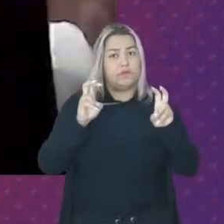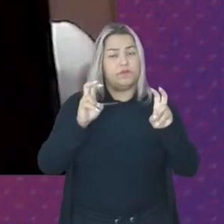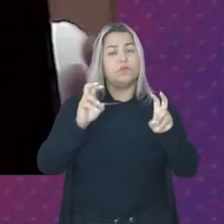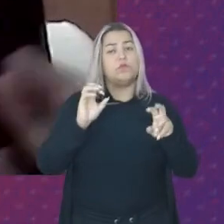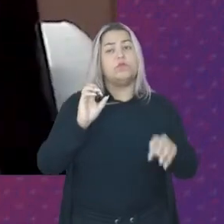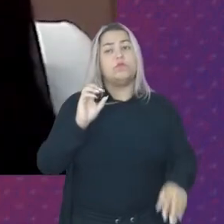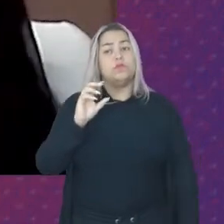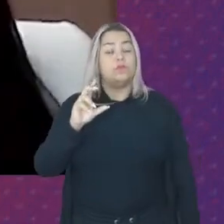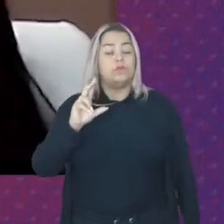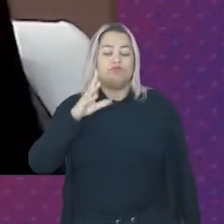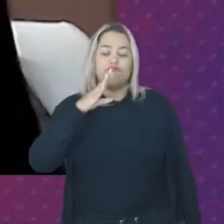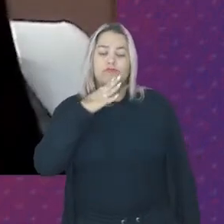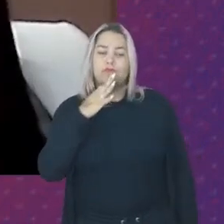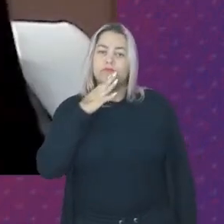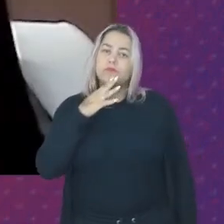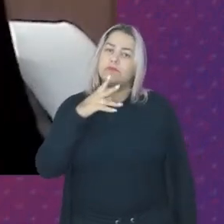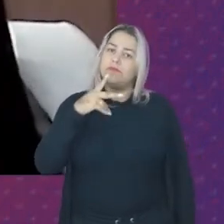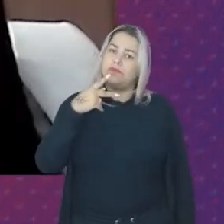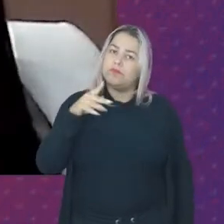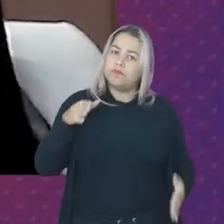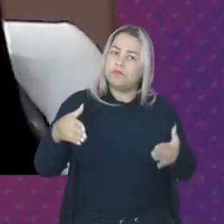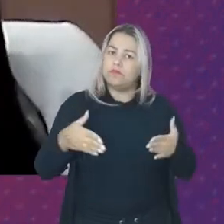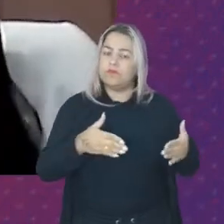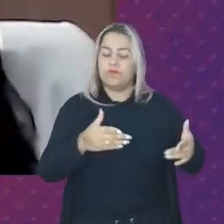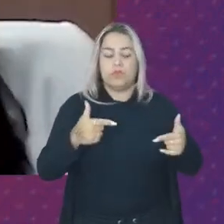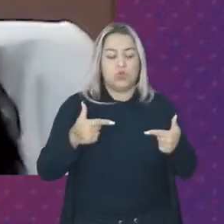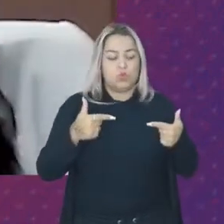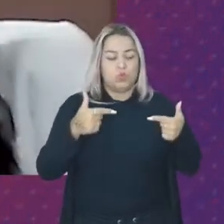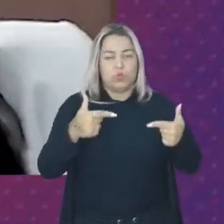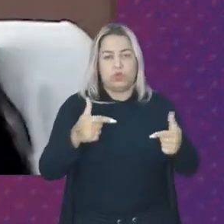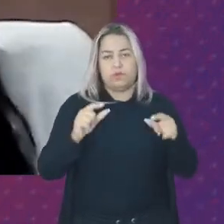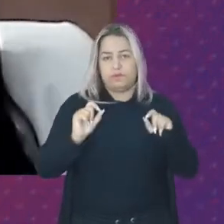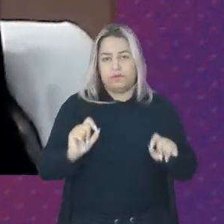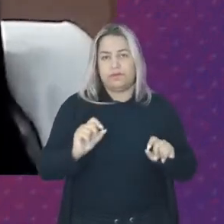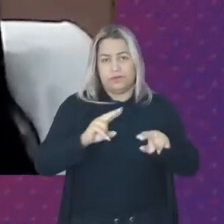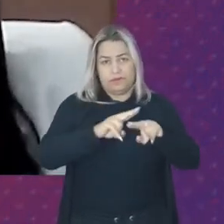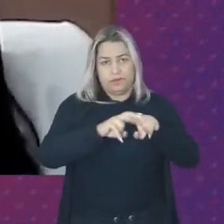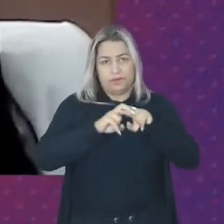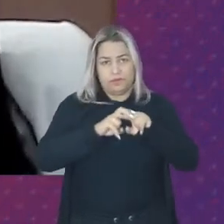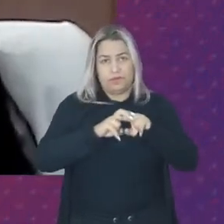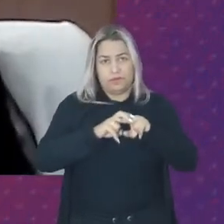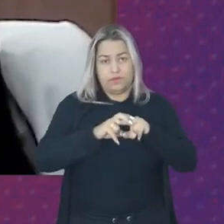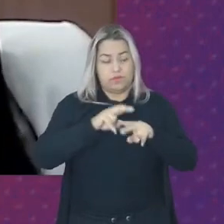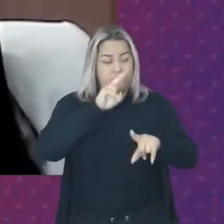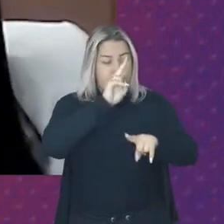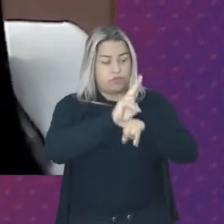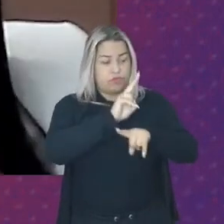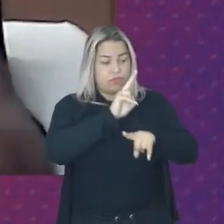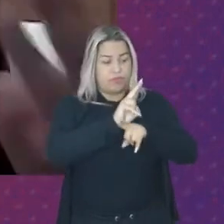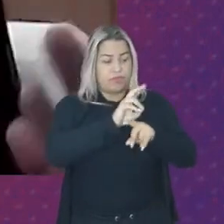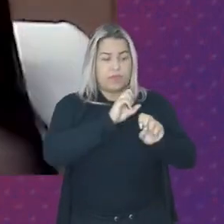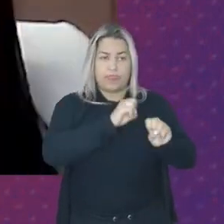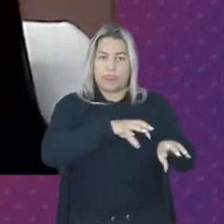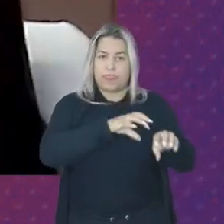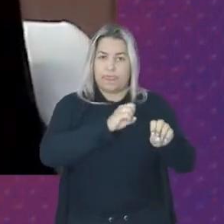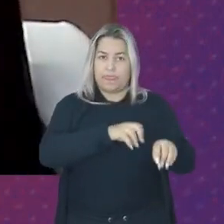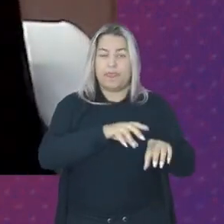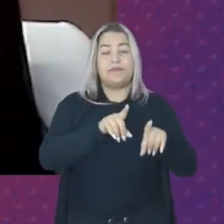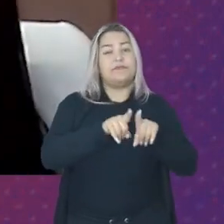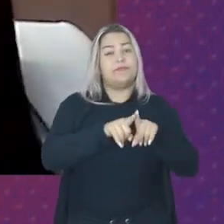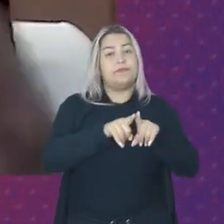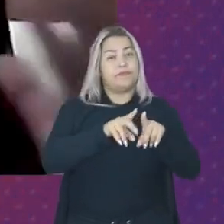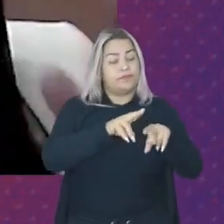mais conhecida na tua trajetória de luta pela defesa da educação, pela defesa